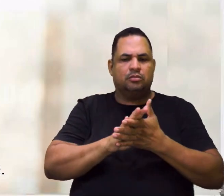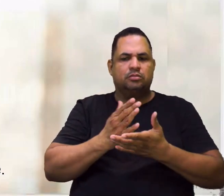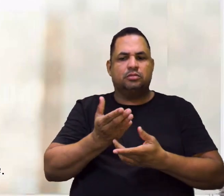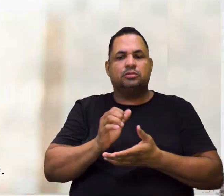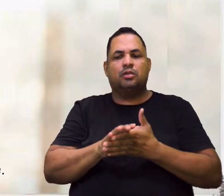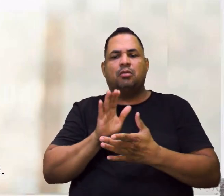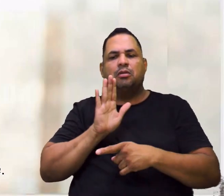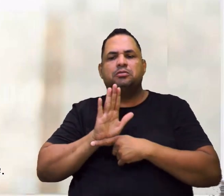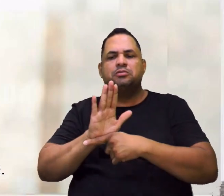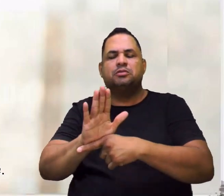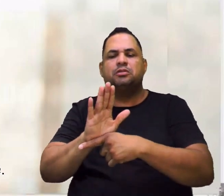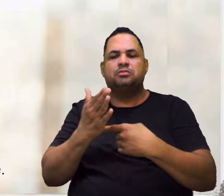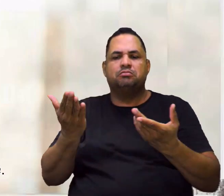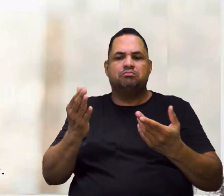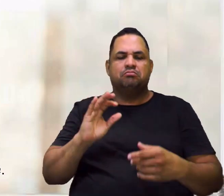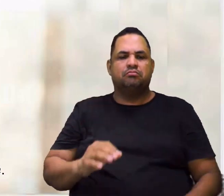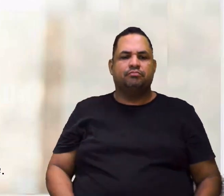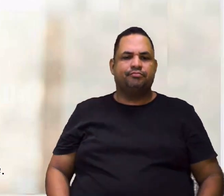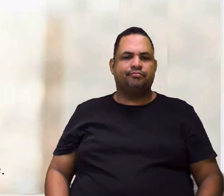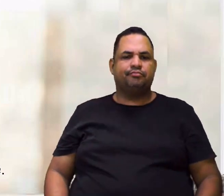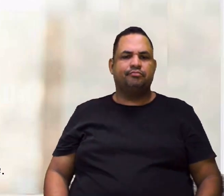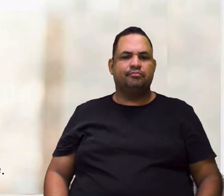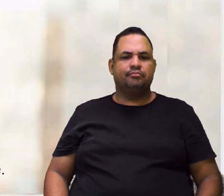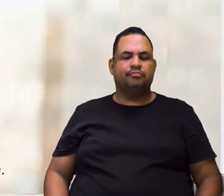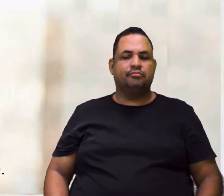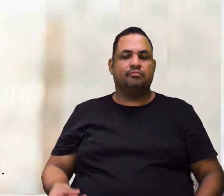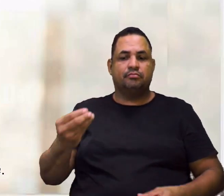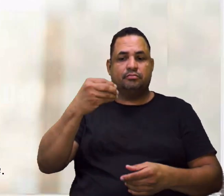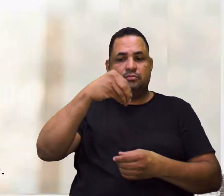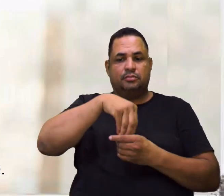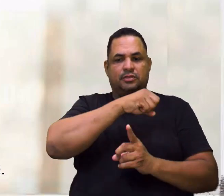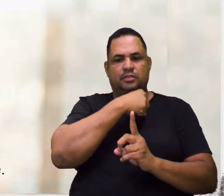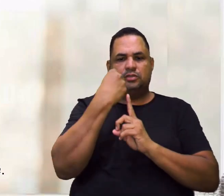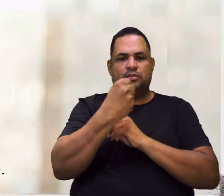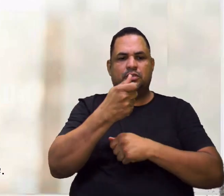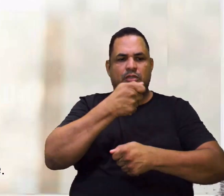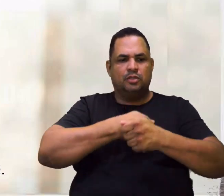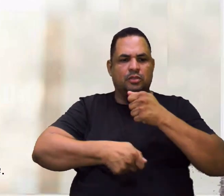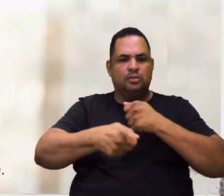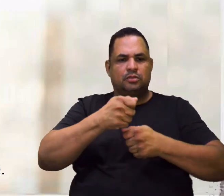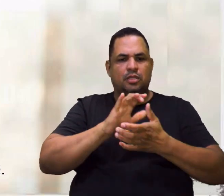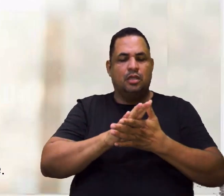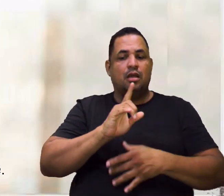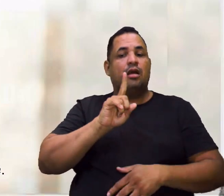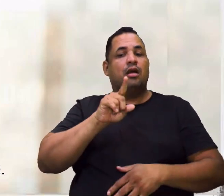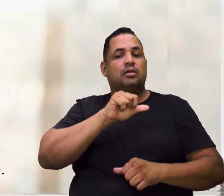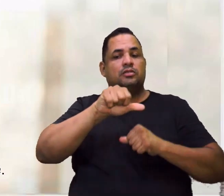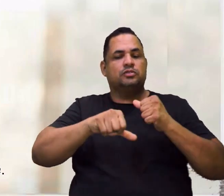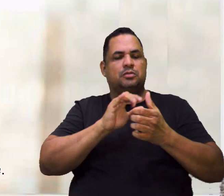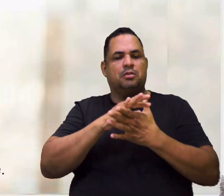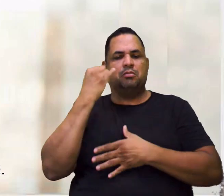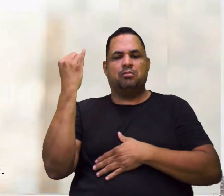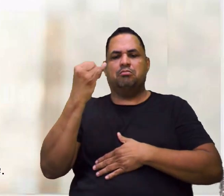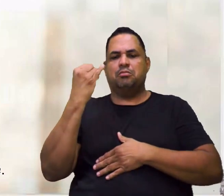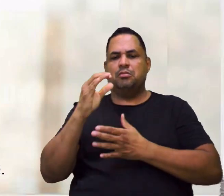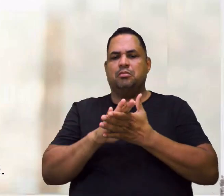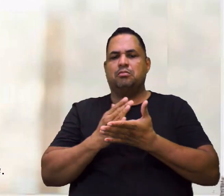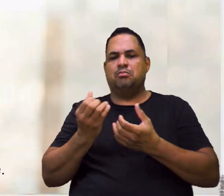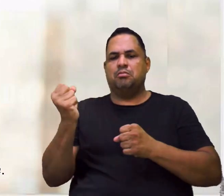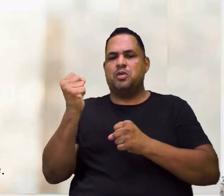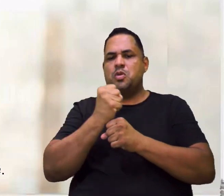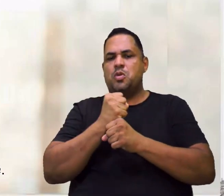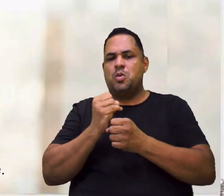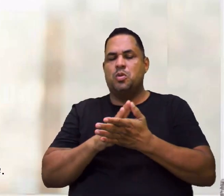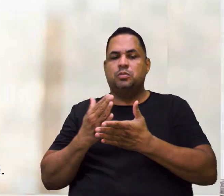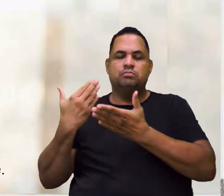ajudando, etc. Na sociedade e na economia. Se tornou cada vez mais importante nos últimos anos, à medida